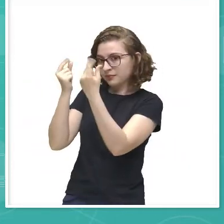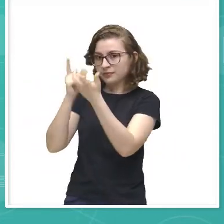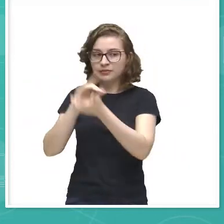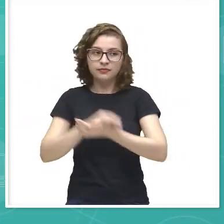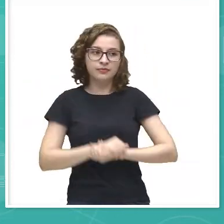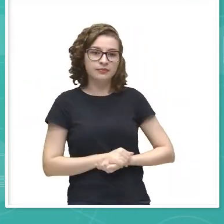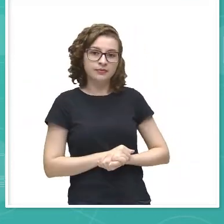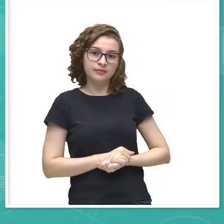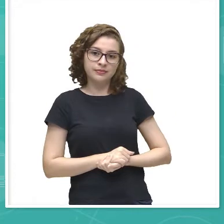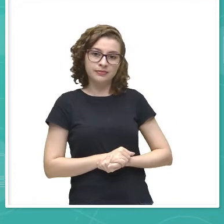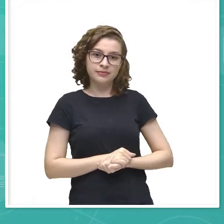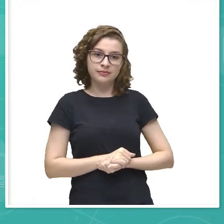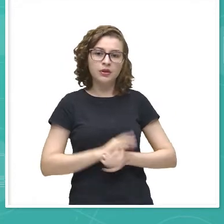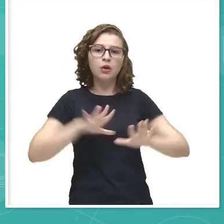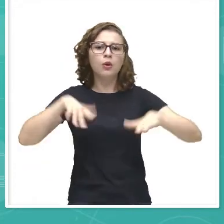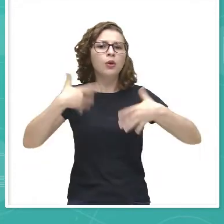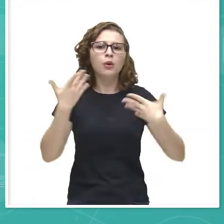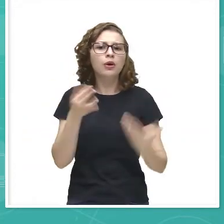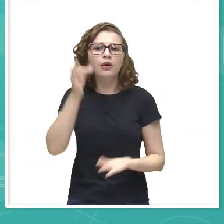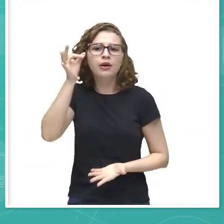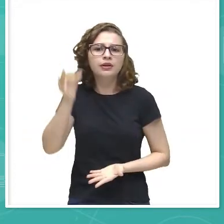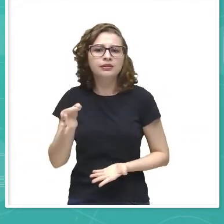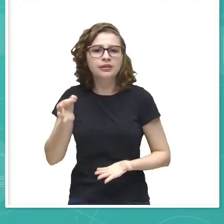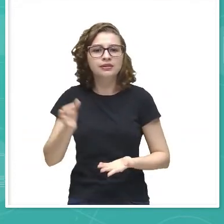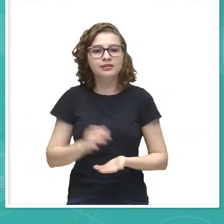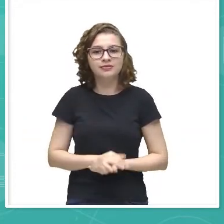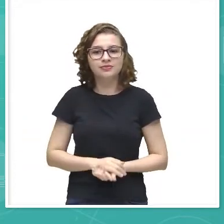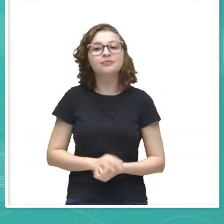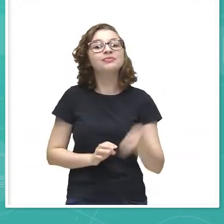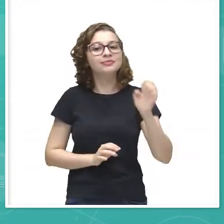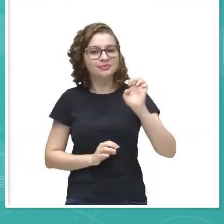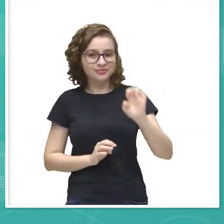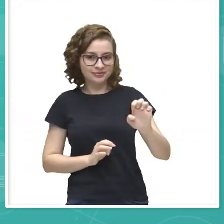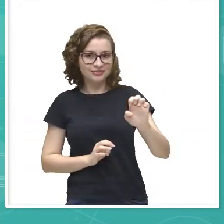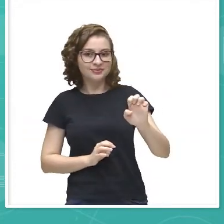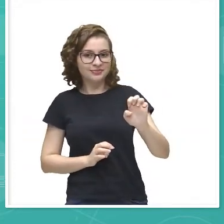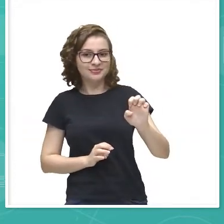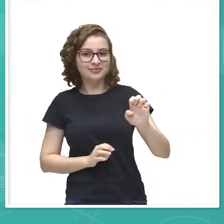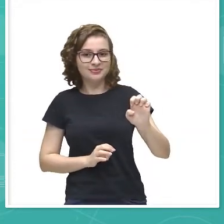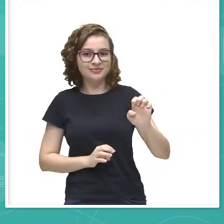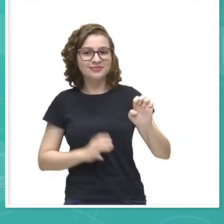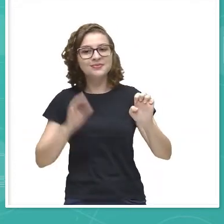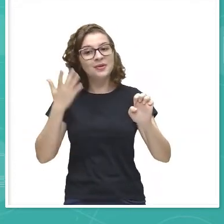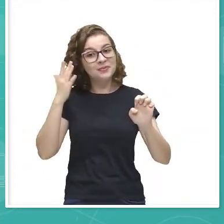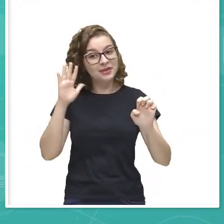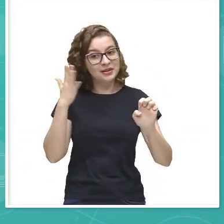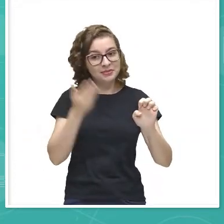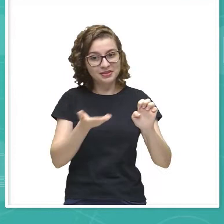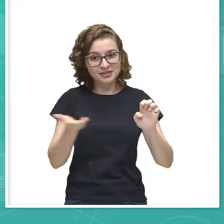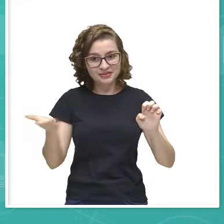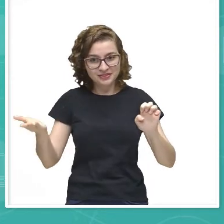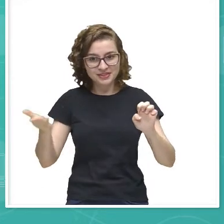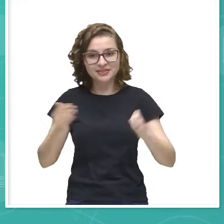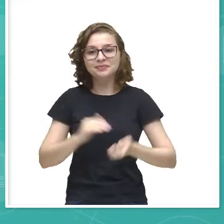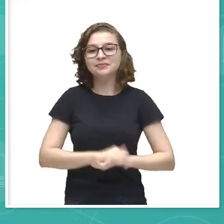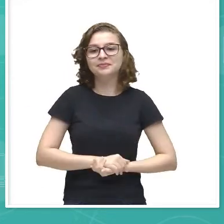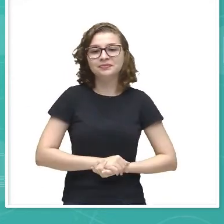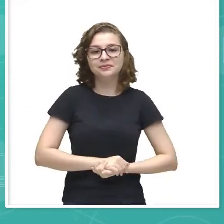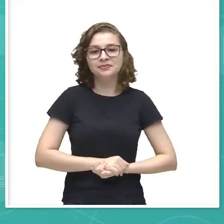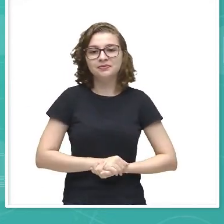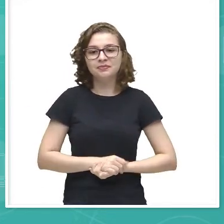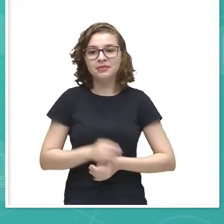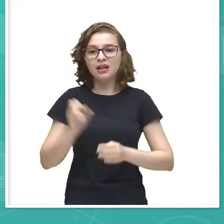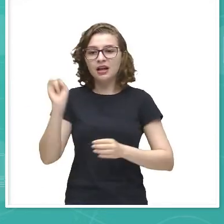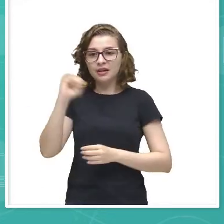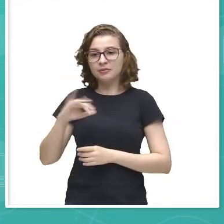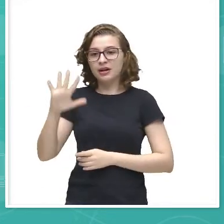ver aí qual é a nossa resposta correta? É a alternativa E. Olha aí, muita gente acertou. Essa imagem que